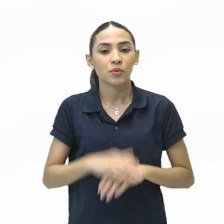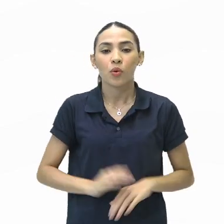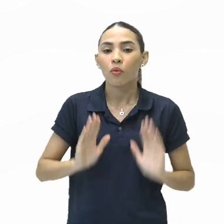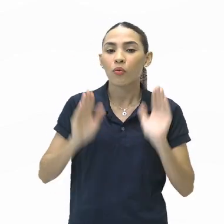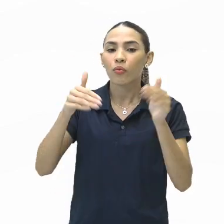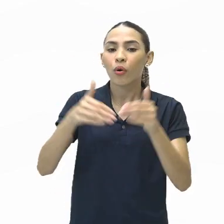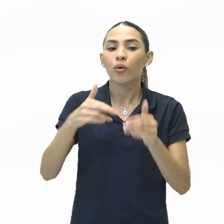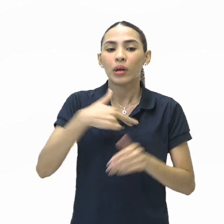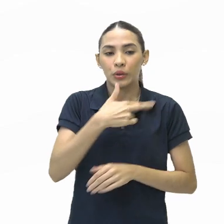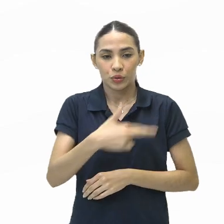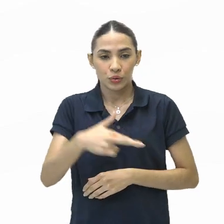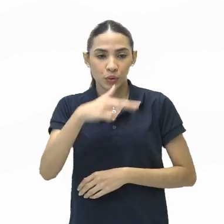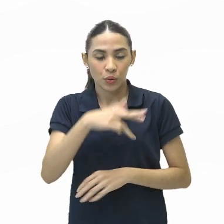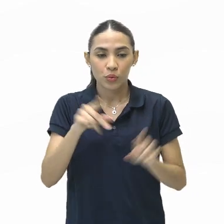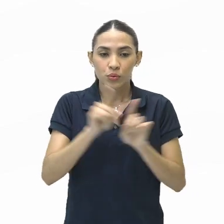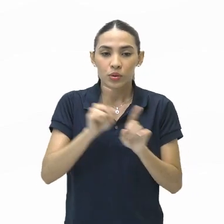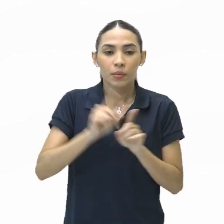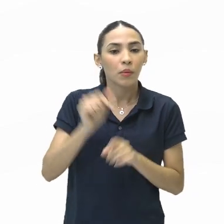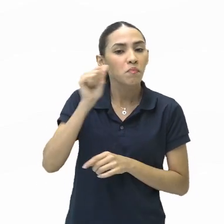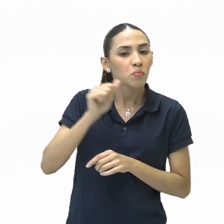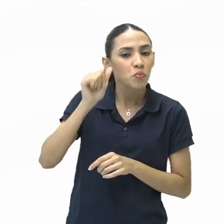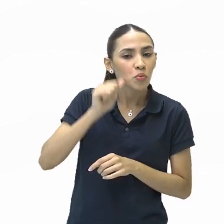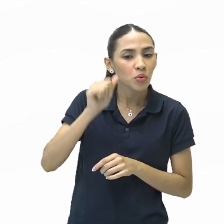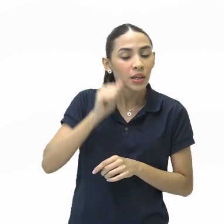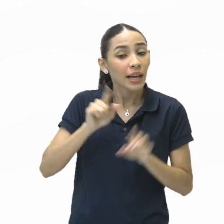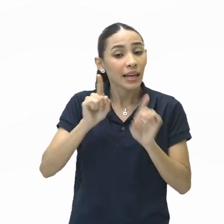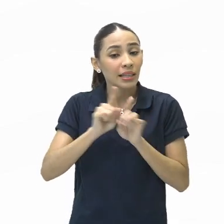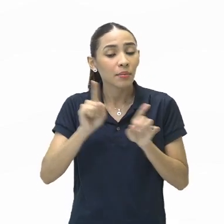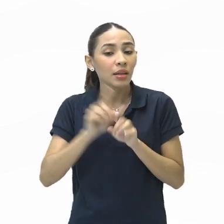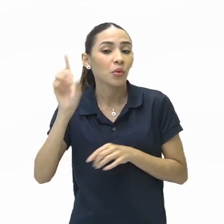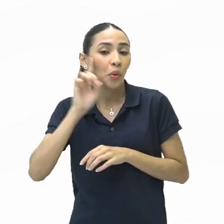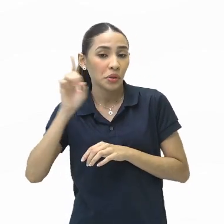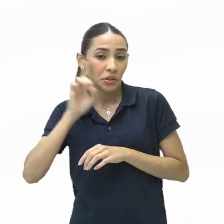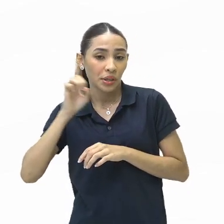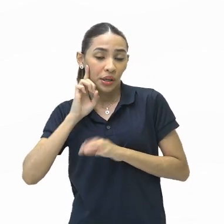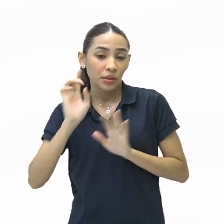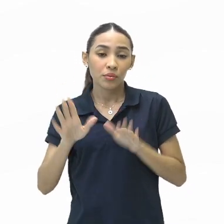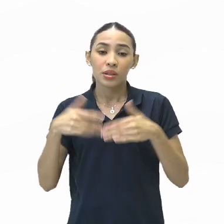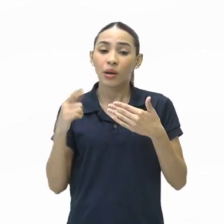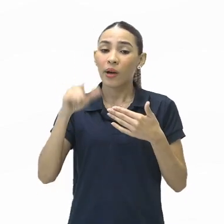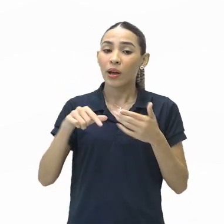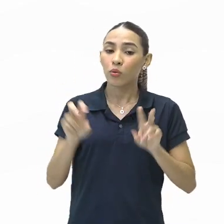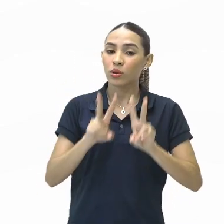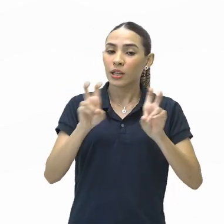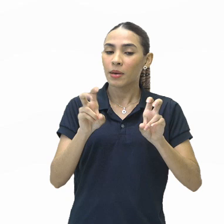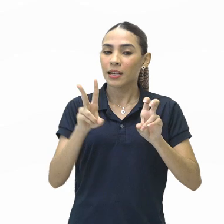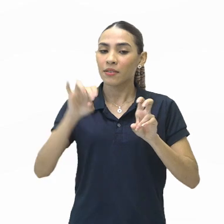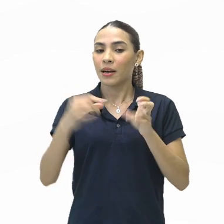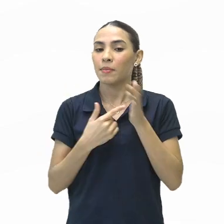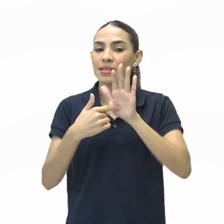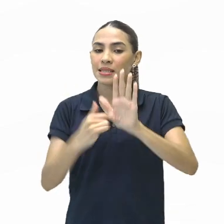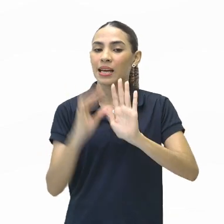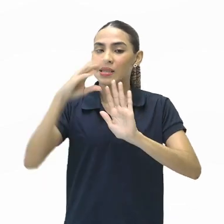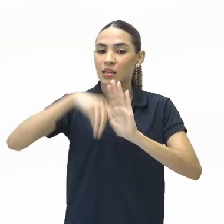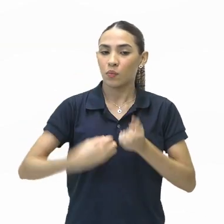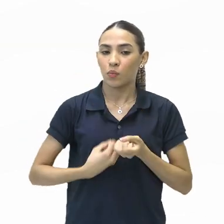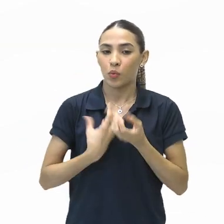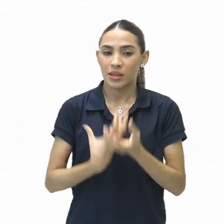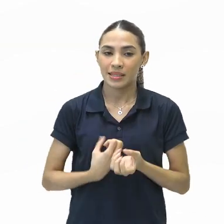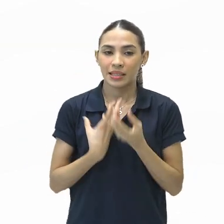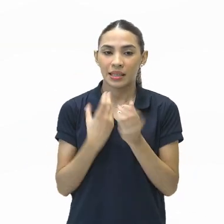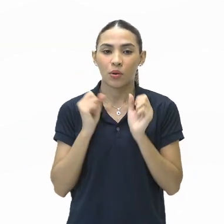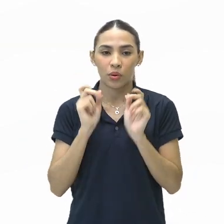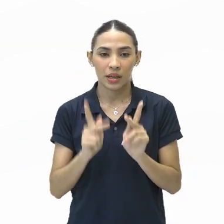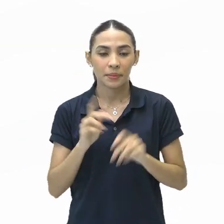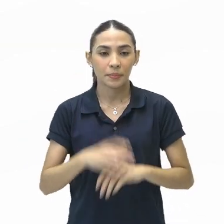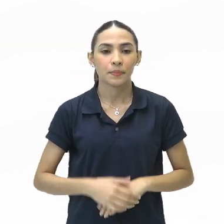misticismo religioso, figura feminina e o cotidiano, então são essas temáticas que ele traz aí na poesia dele,